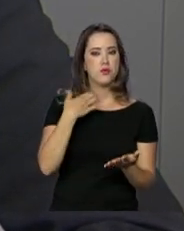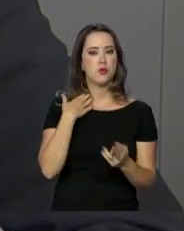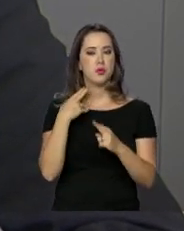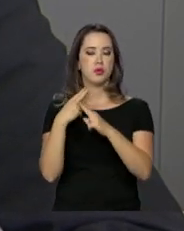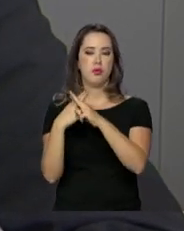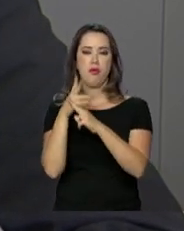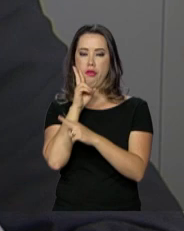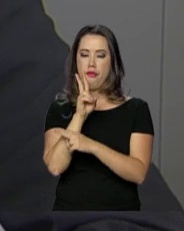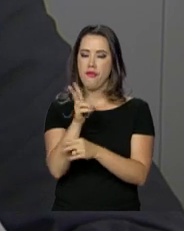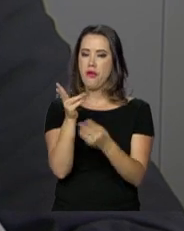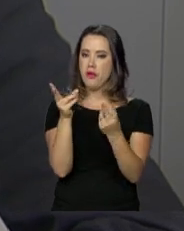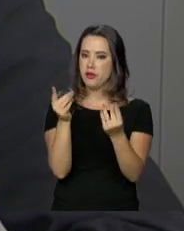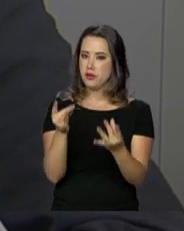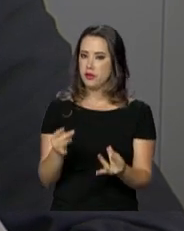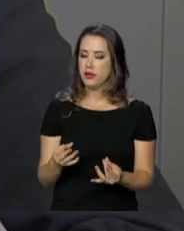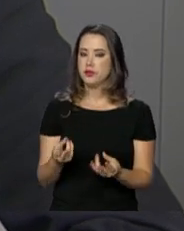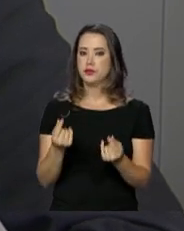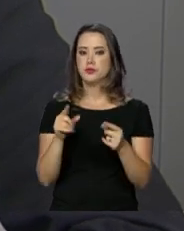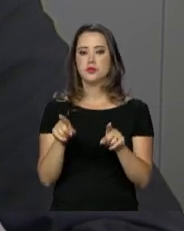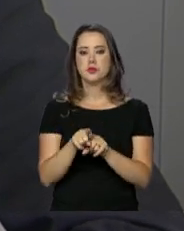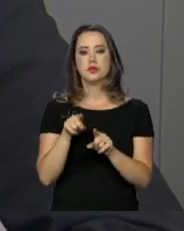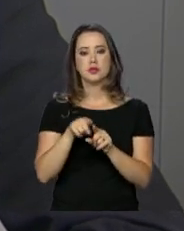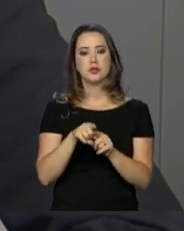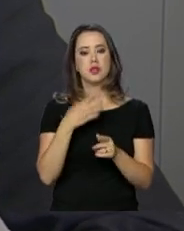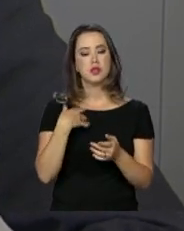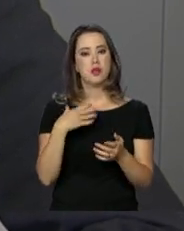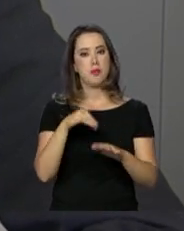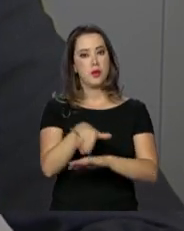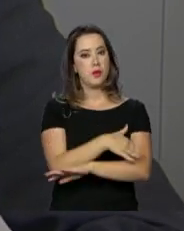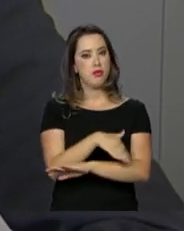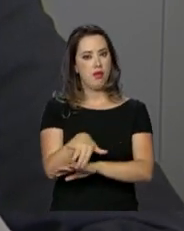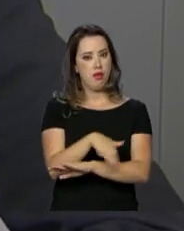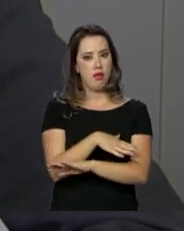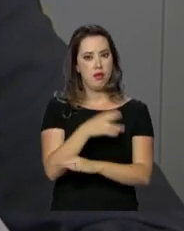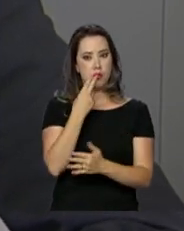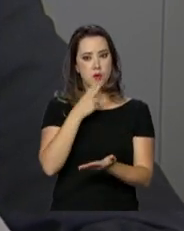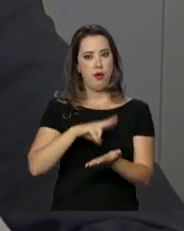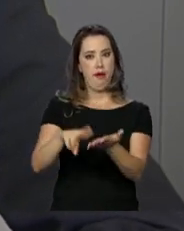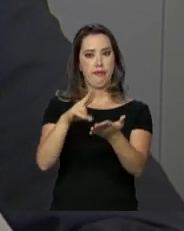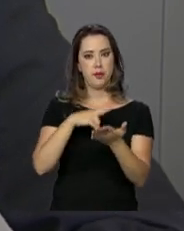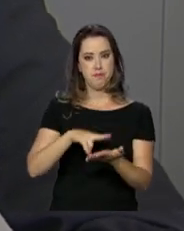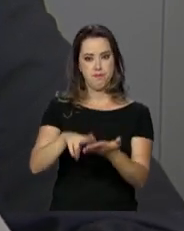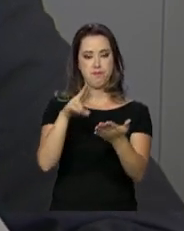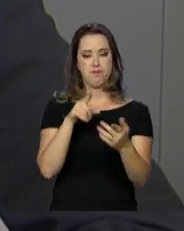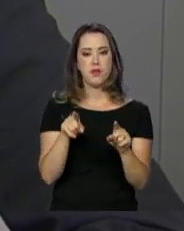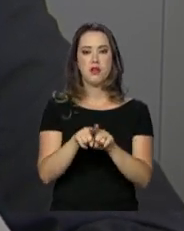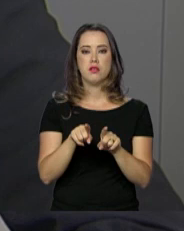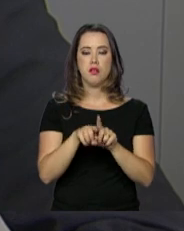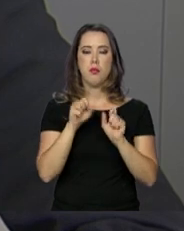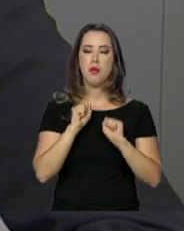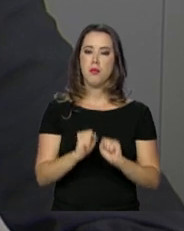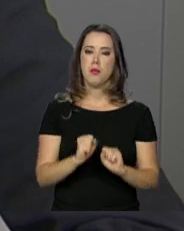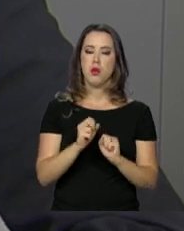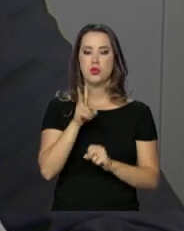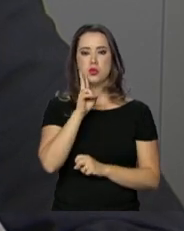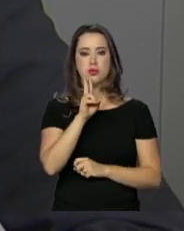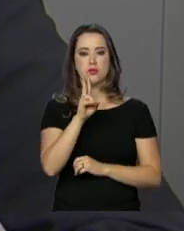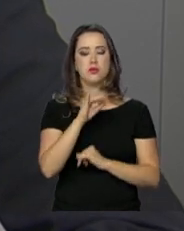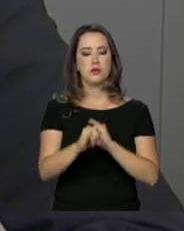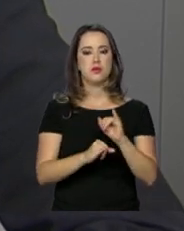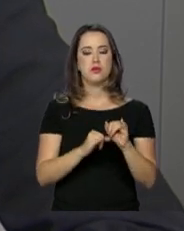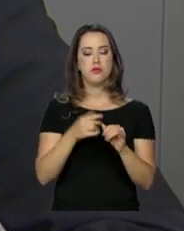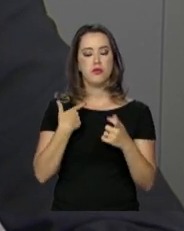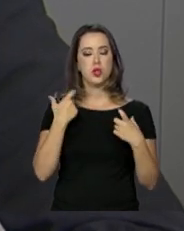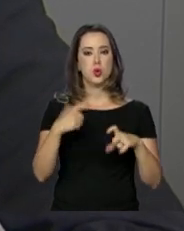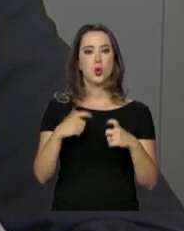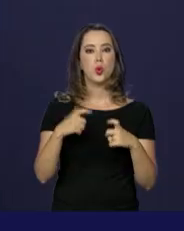ficar esses valores que o trabalhador pode cadastrar seu endereço para receber via carta e também pode fazer esse acompanhamento diretamente